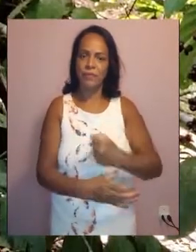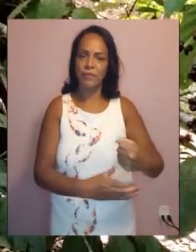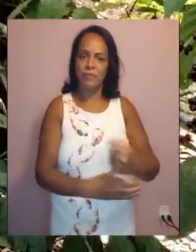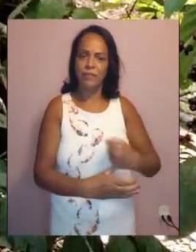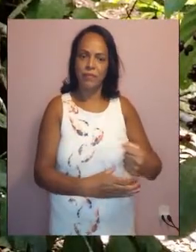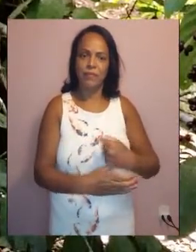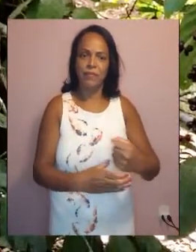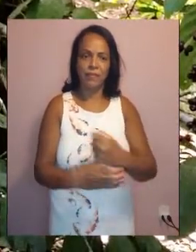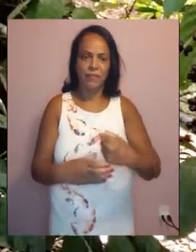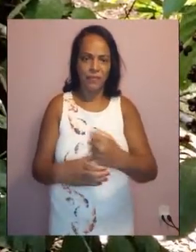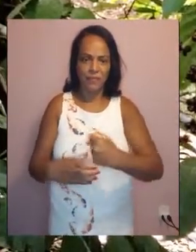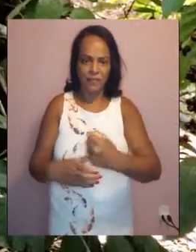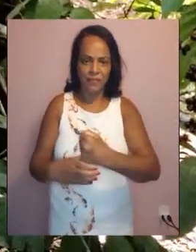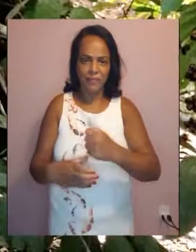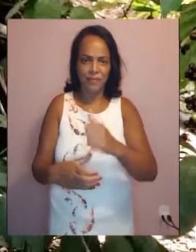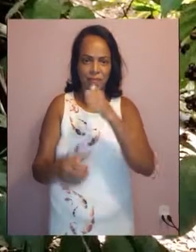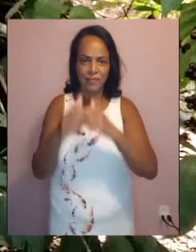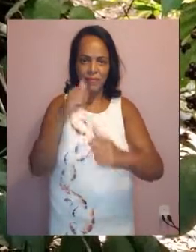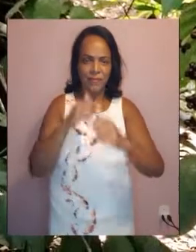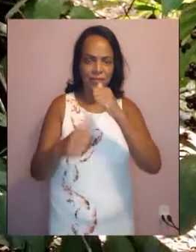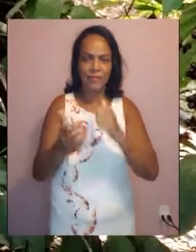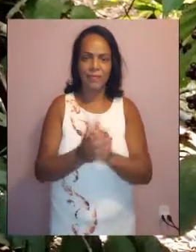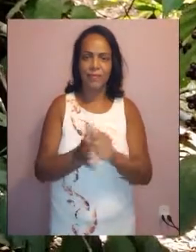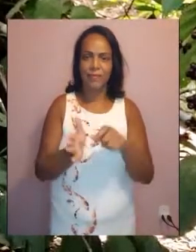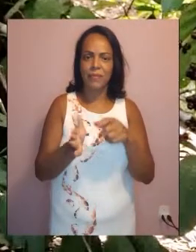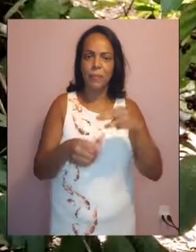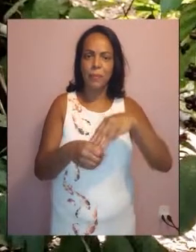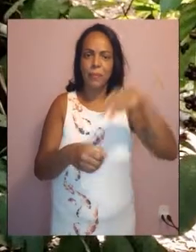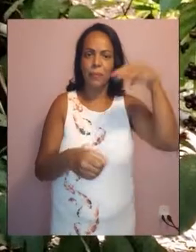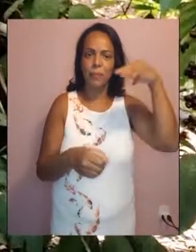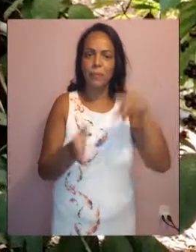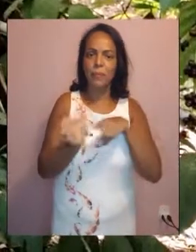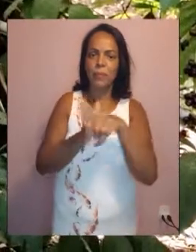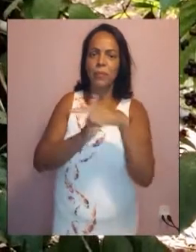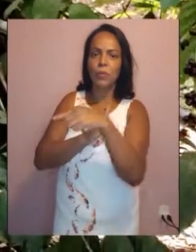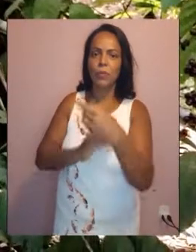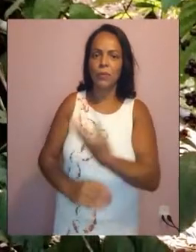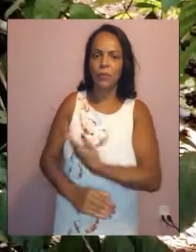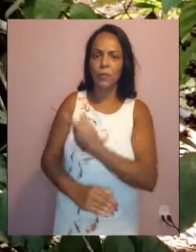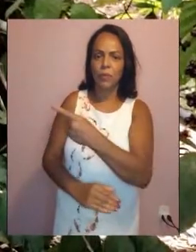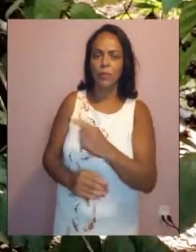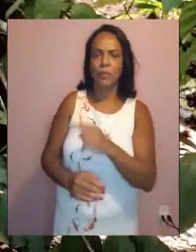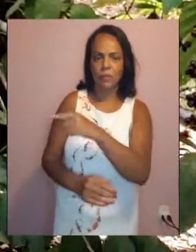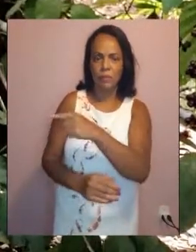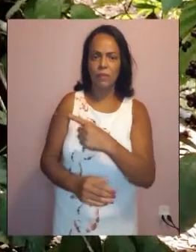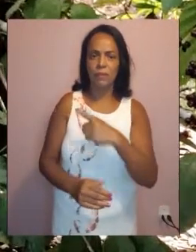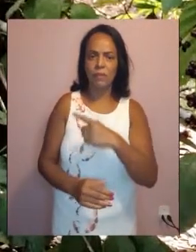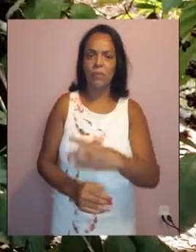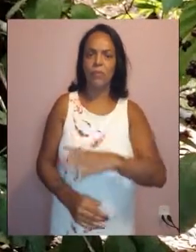Antônio, tu tem coragem de ir comigo? Antônio Costa disse, com você eu vou.